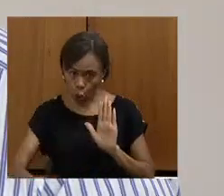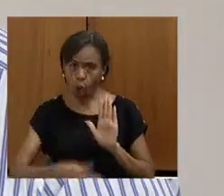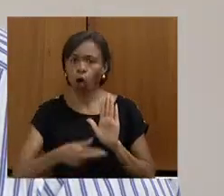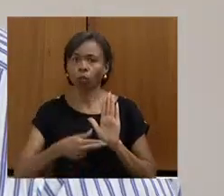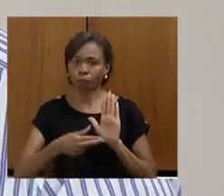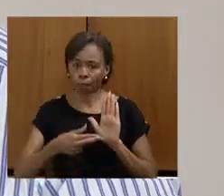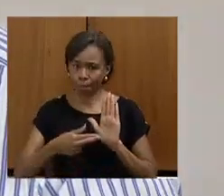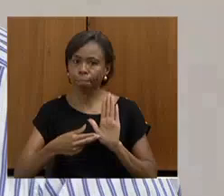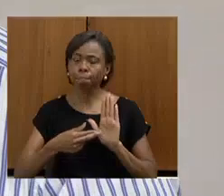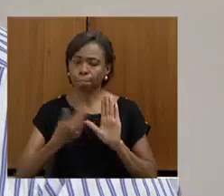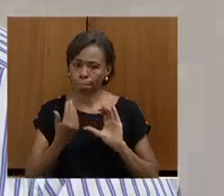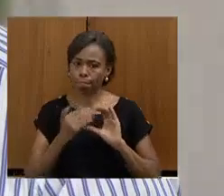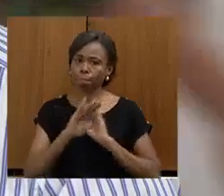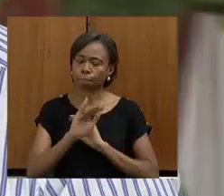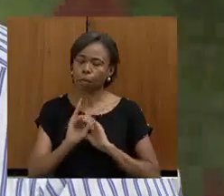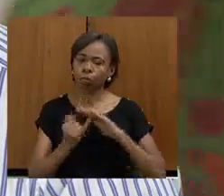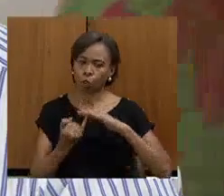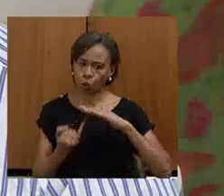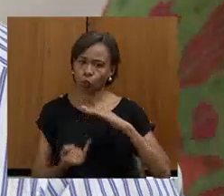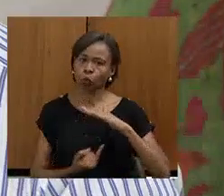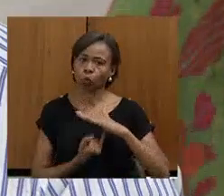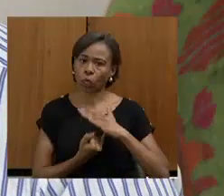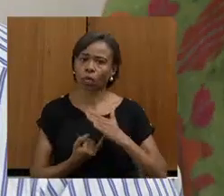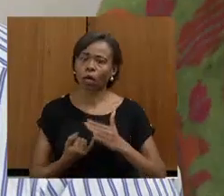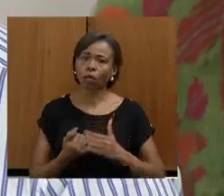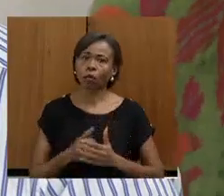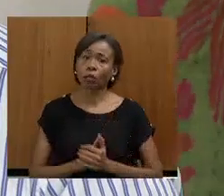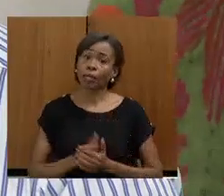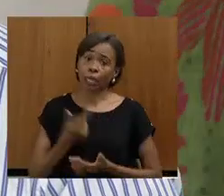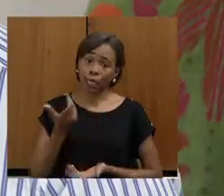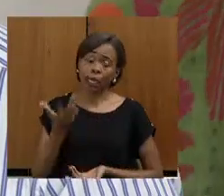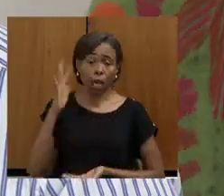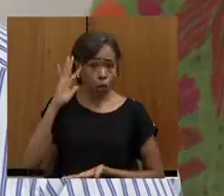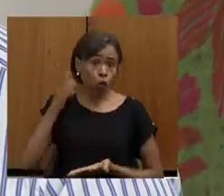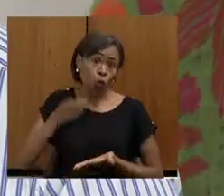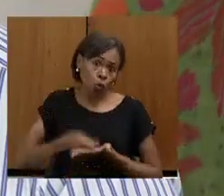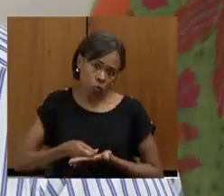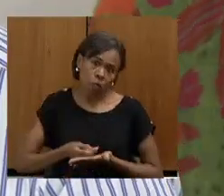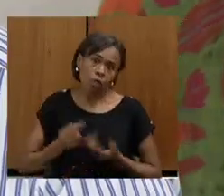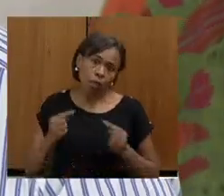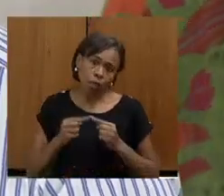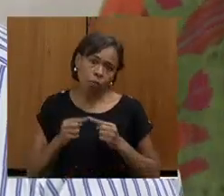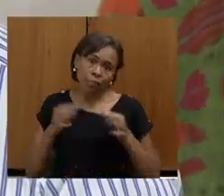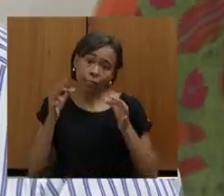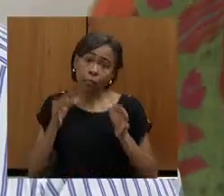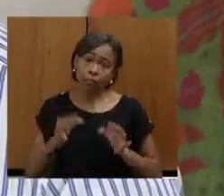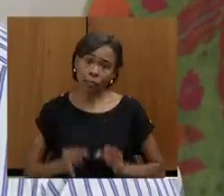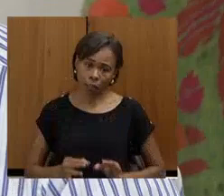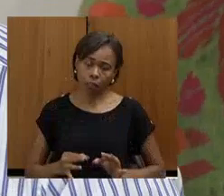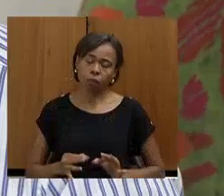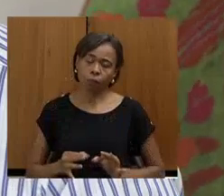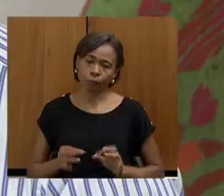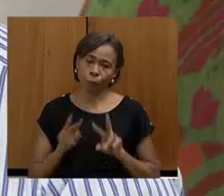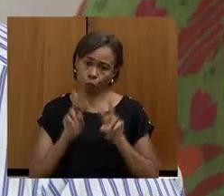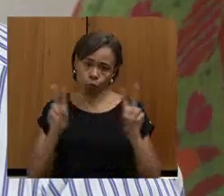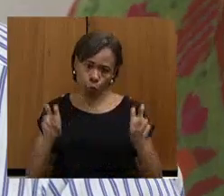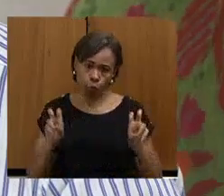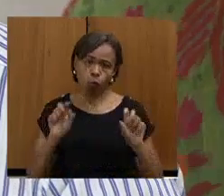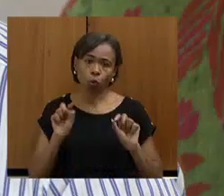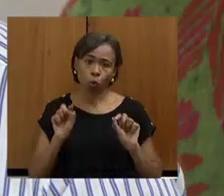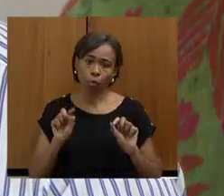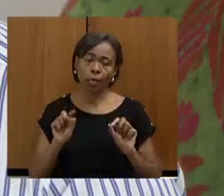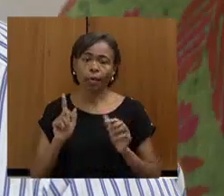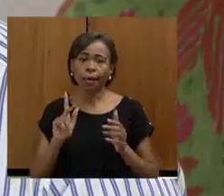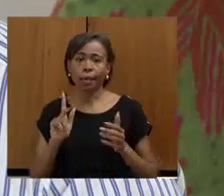instituições e tomar as medidas cabíveis necessárias quanto às